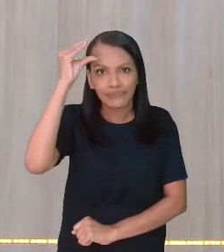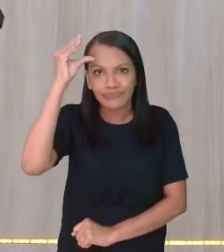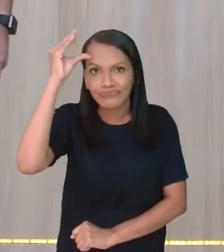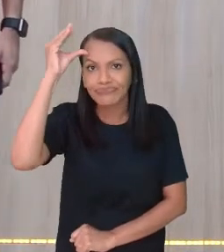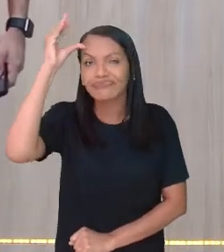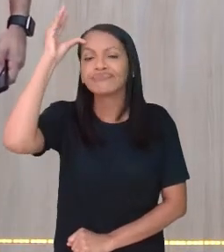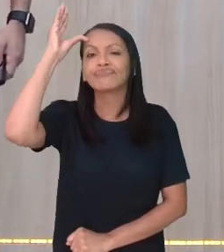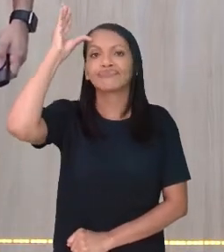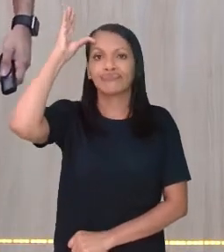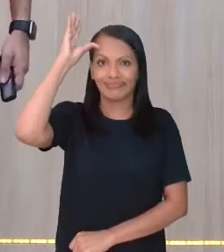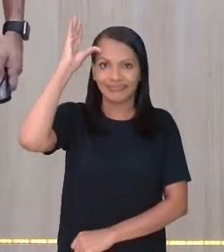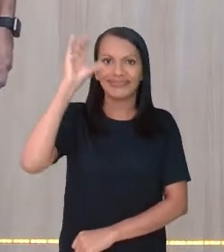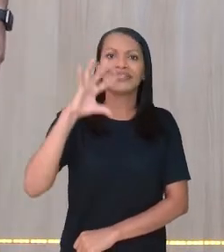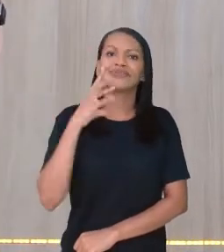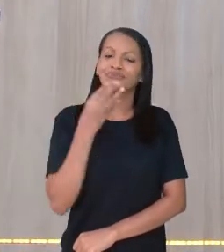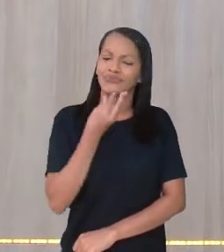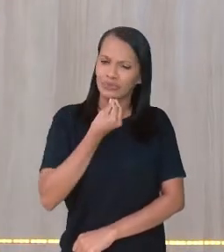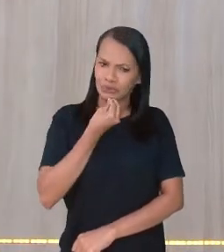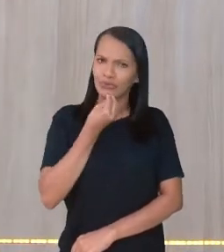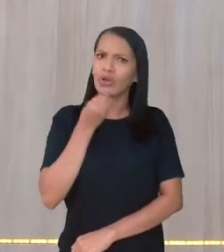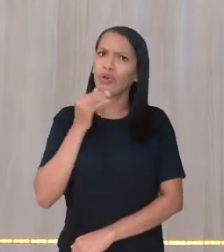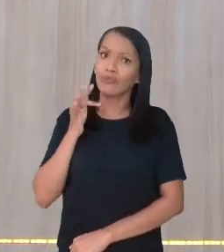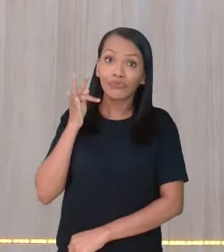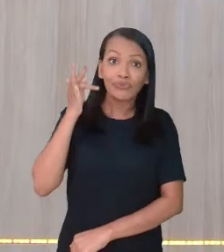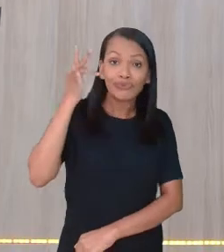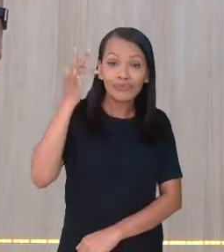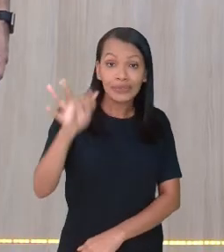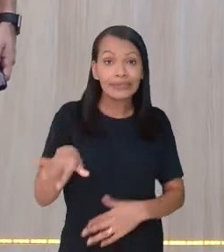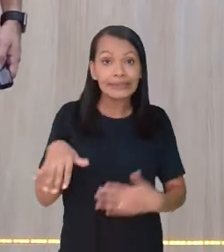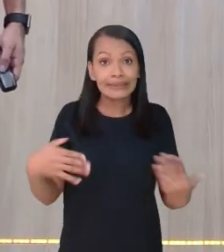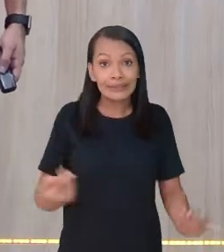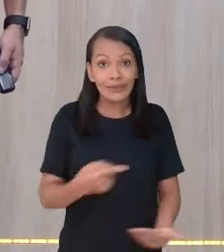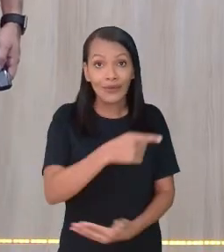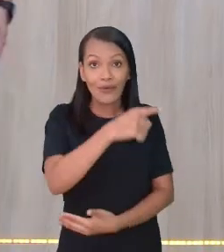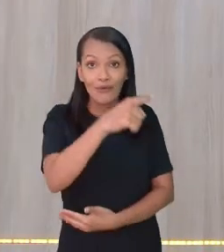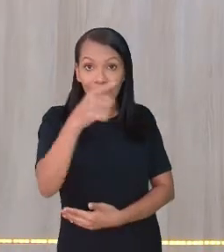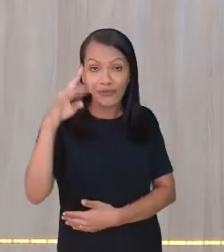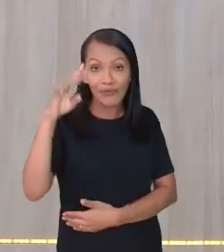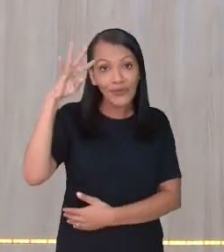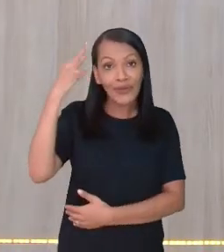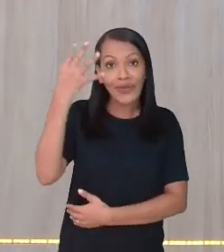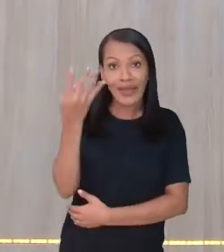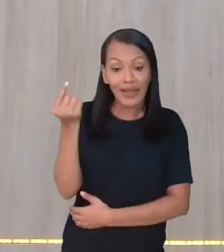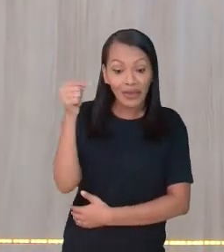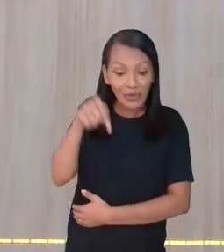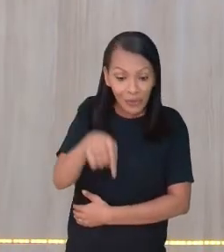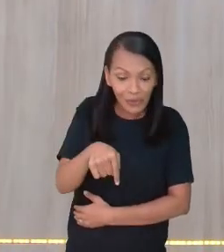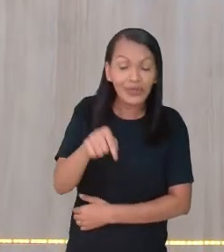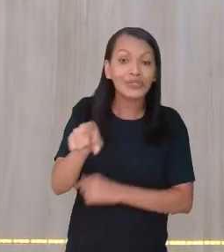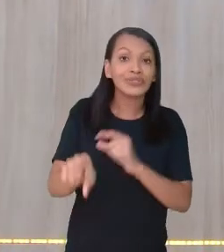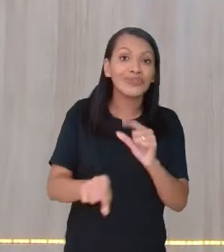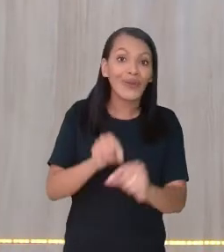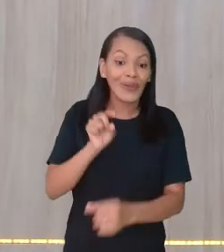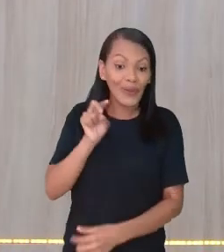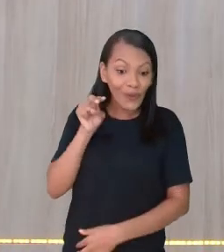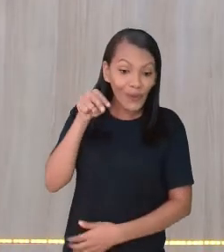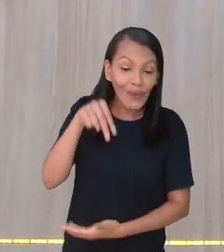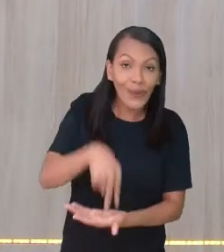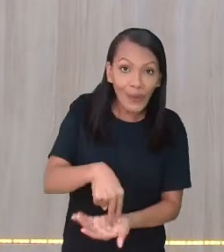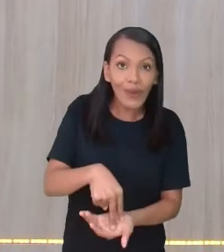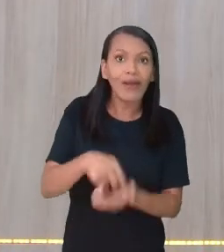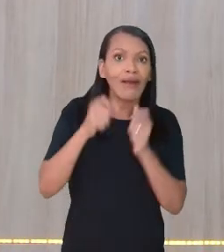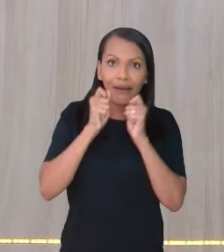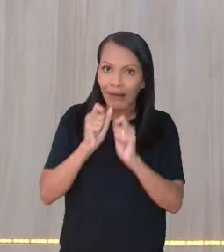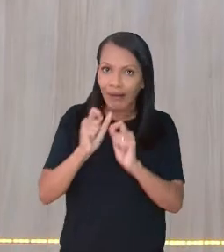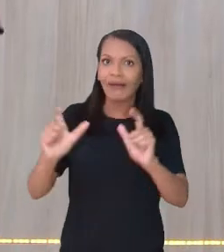ser sempre benéfico aí para o nosso futuro. Então, você que decidiu estar aqui com a gente hoje, certo?